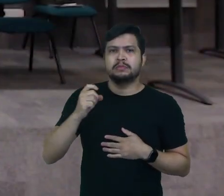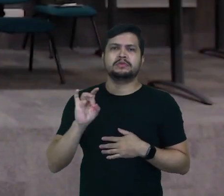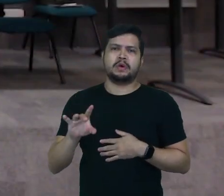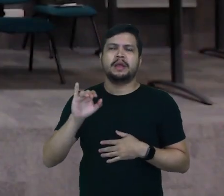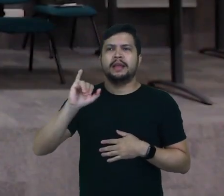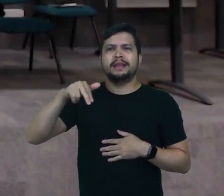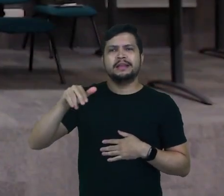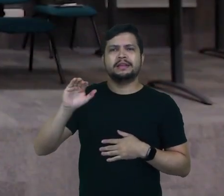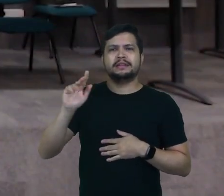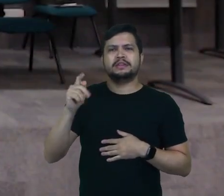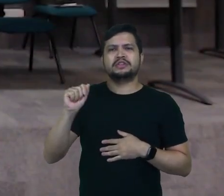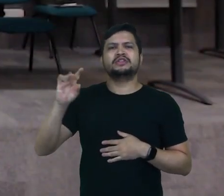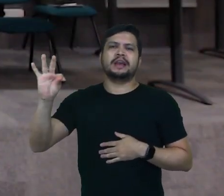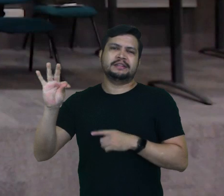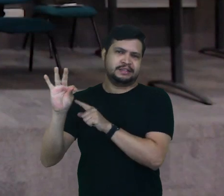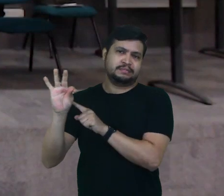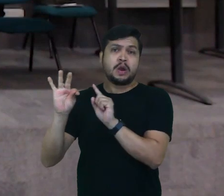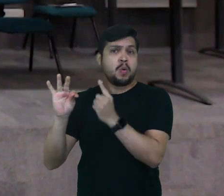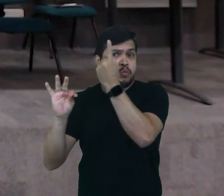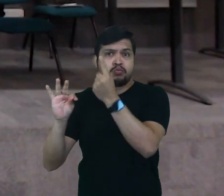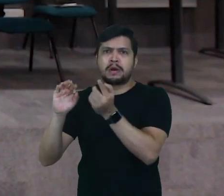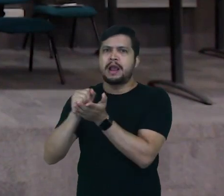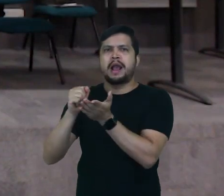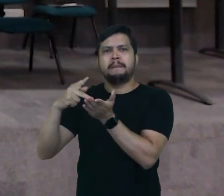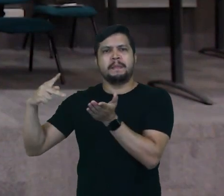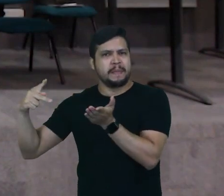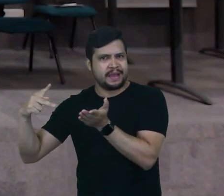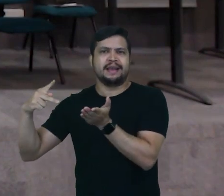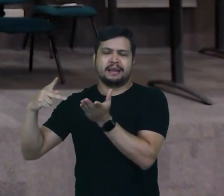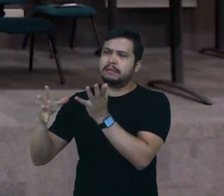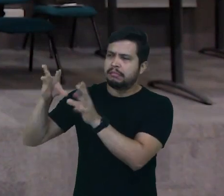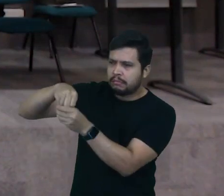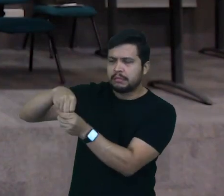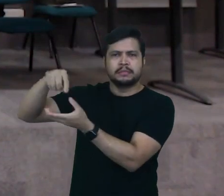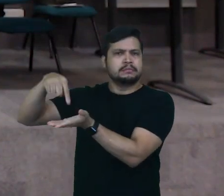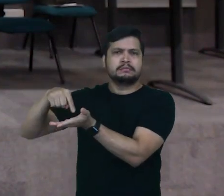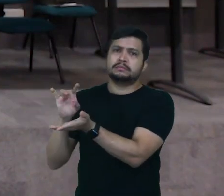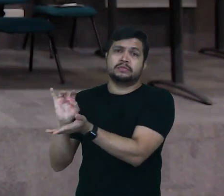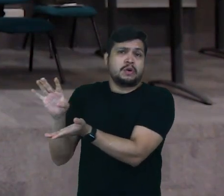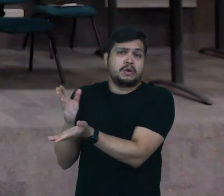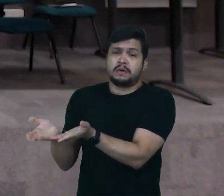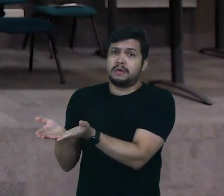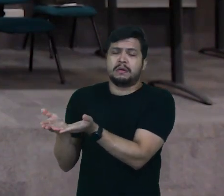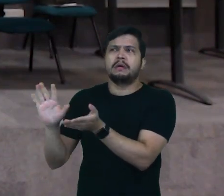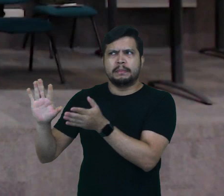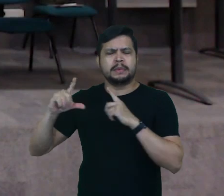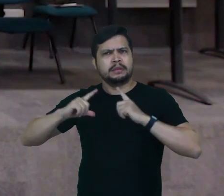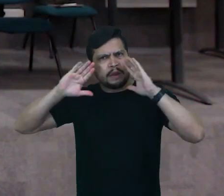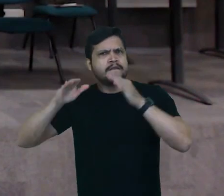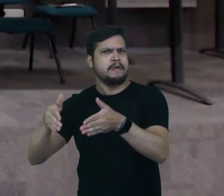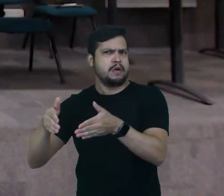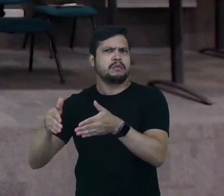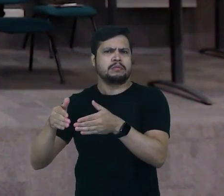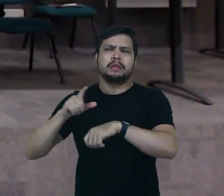o WeChat. Tudo deles é um único aplicativo que funciona tudo, é tudo numa coisa só. Mas